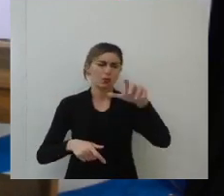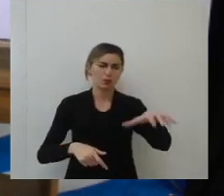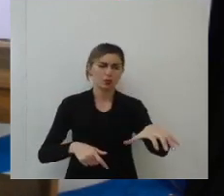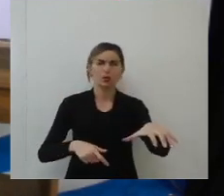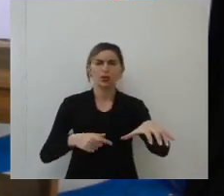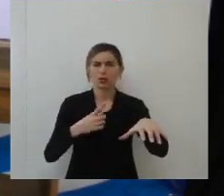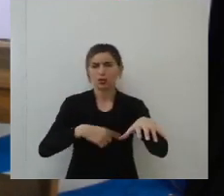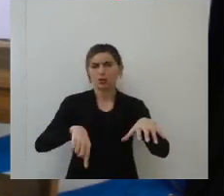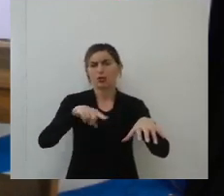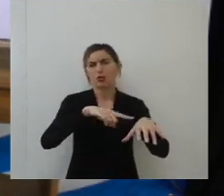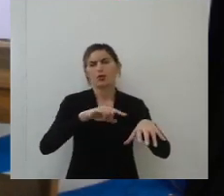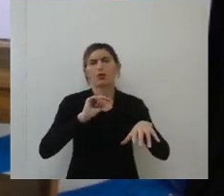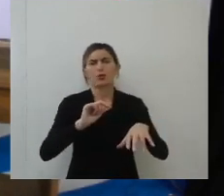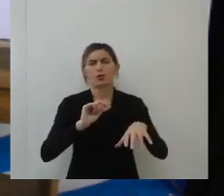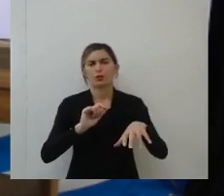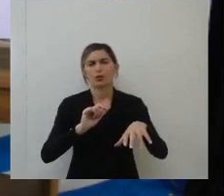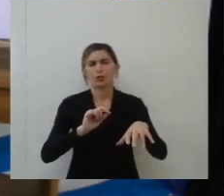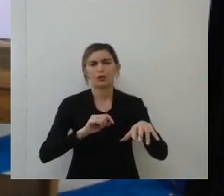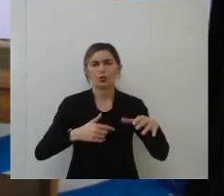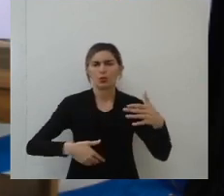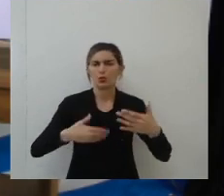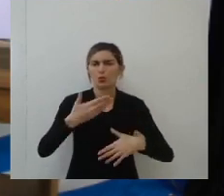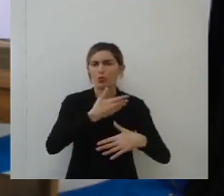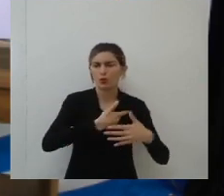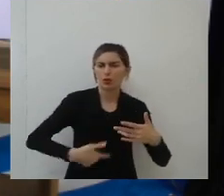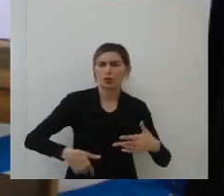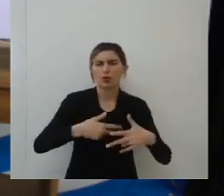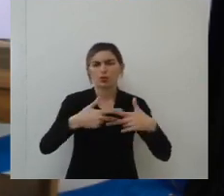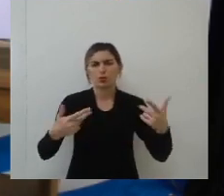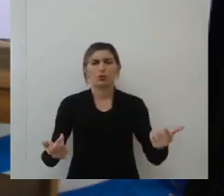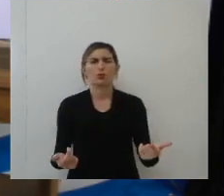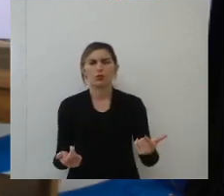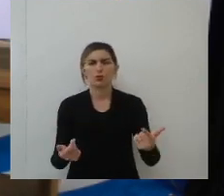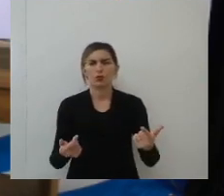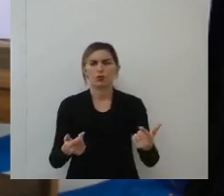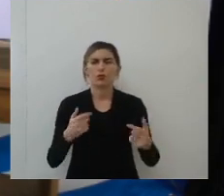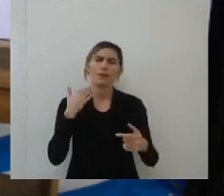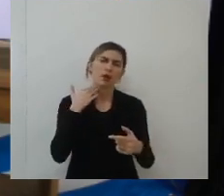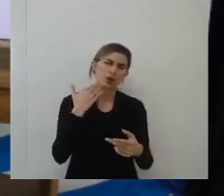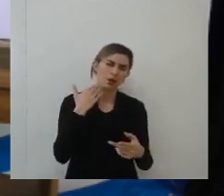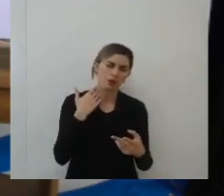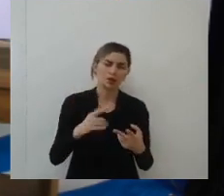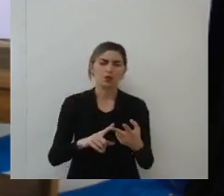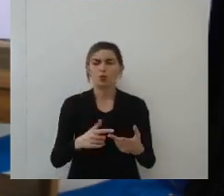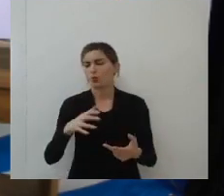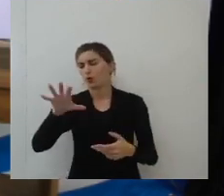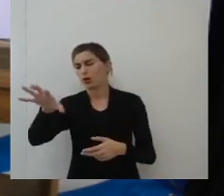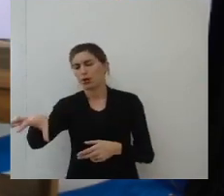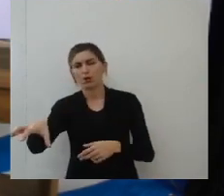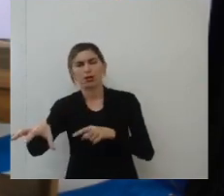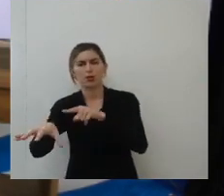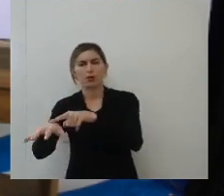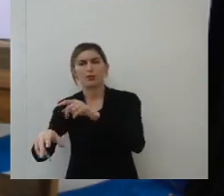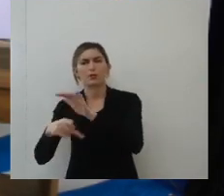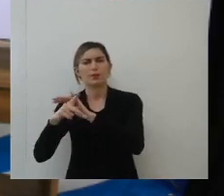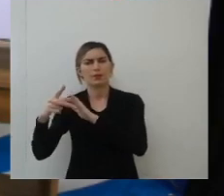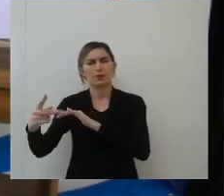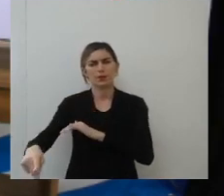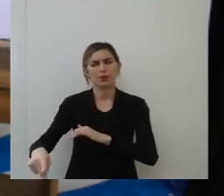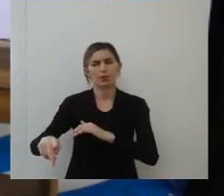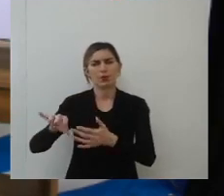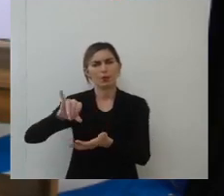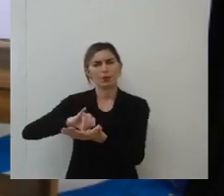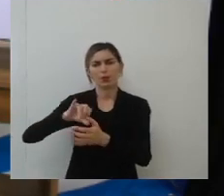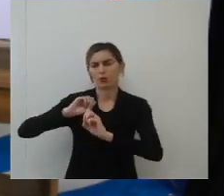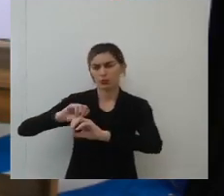área que é destinada a serviços públicos, por exemplo, a bancos, você tem uma outra área que é destinada a um polo